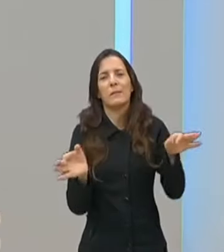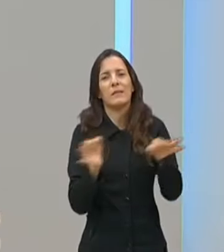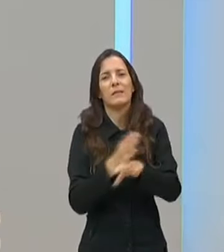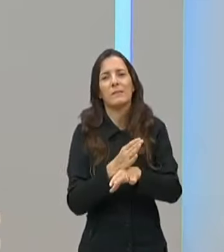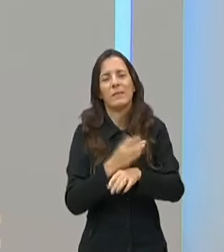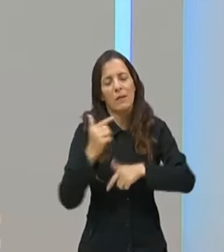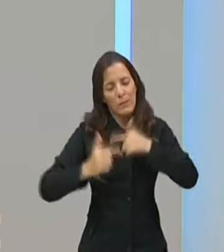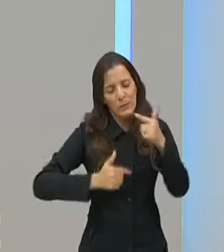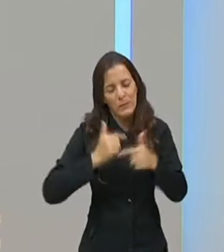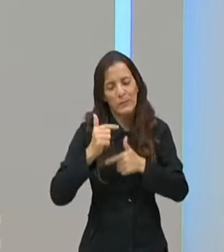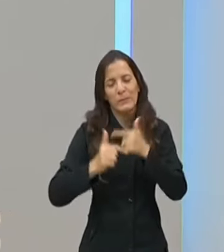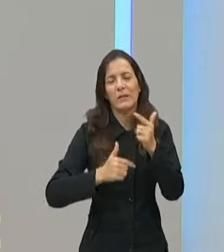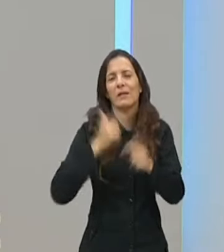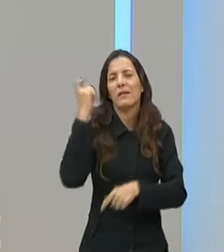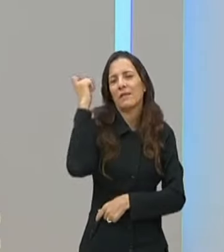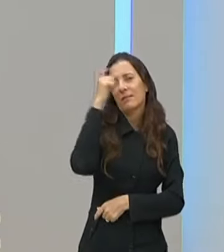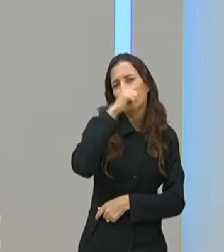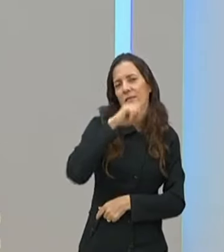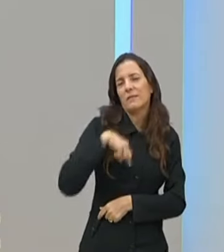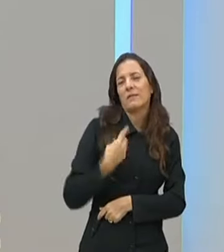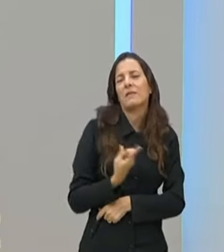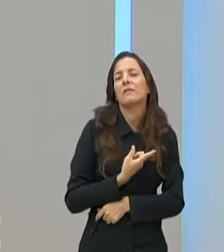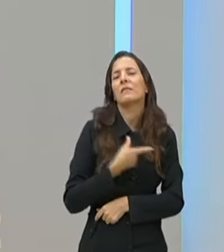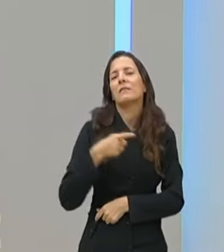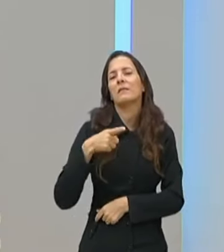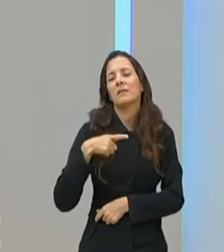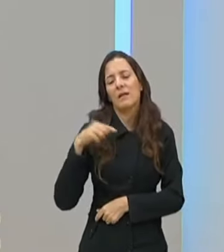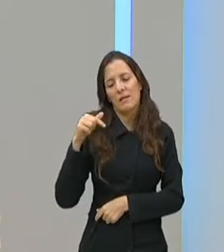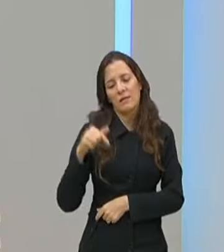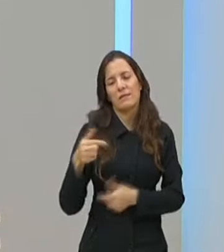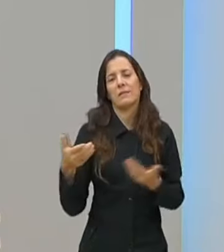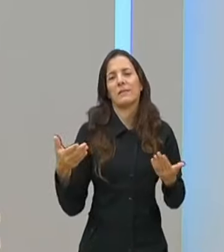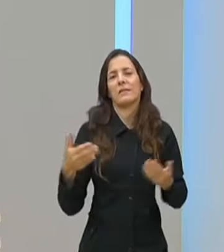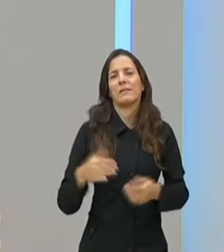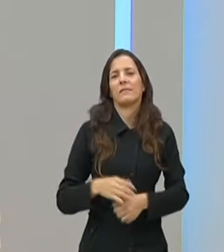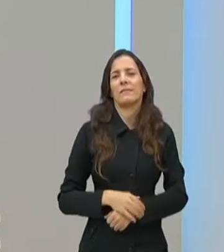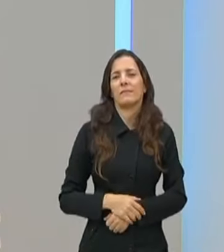as lutas que aqui passamos nesta vida.